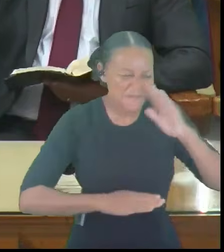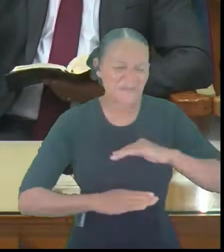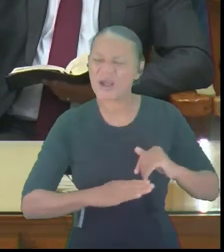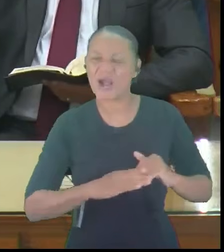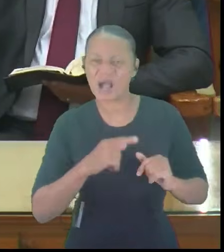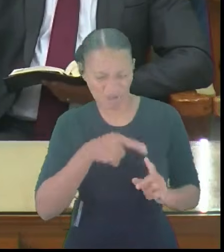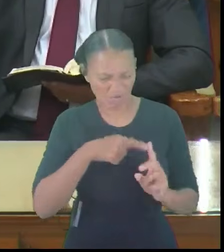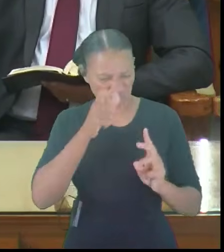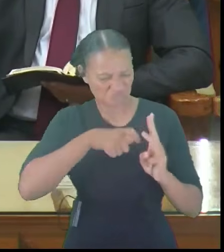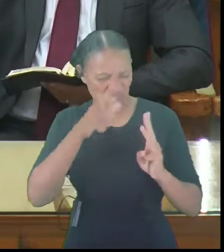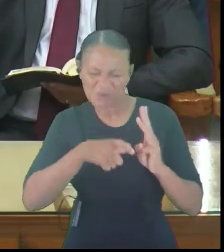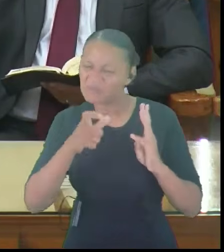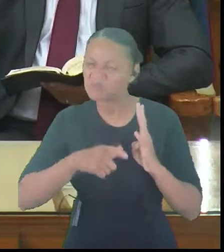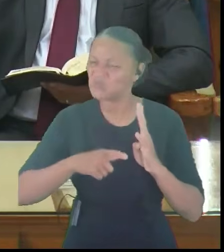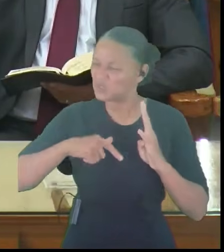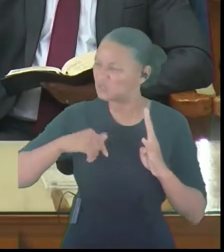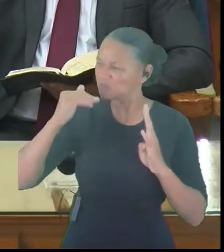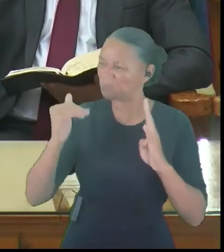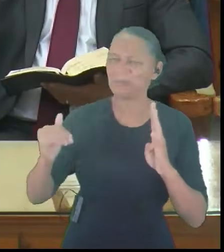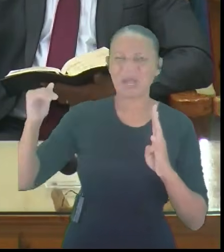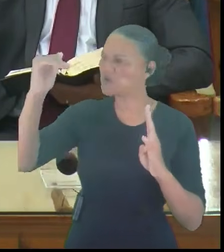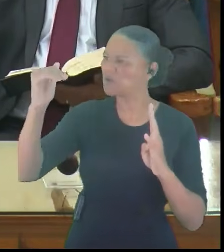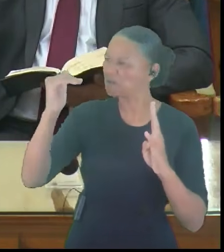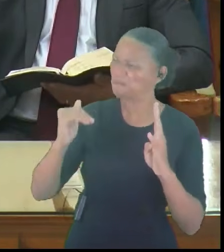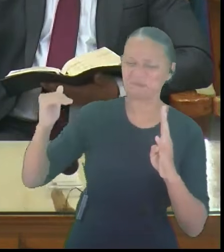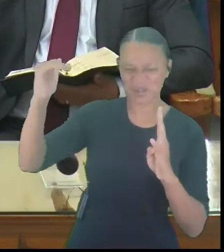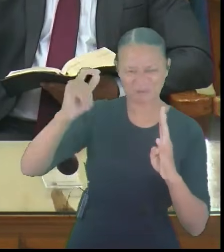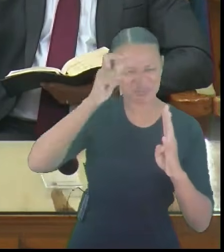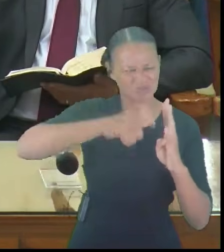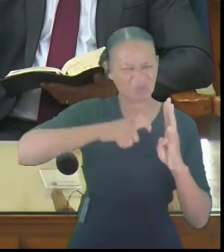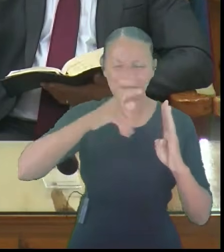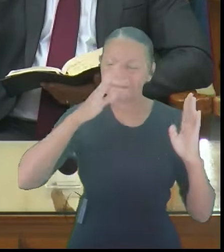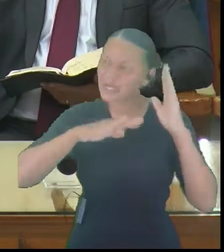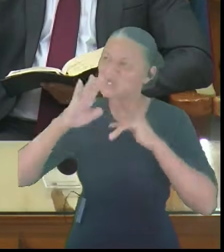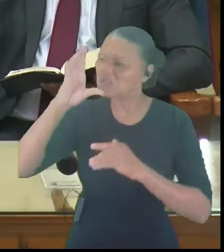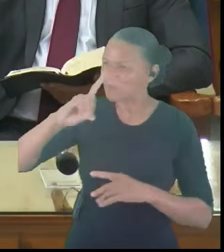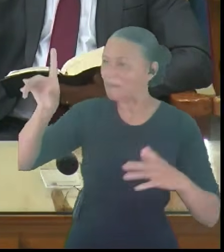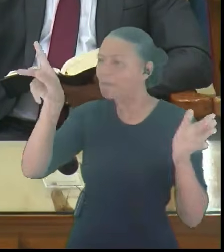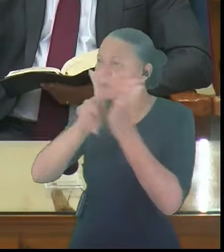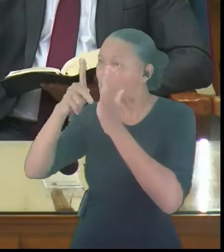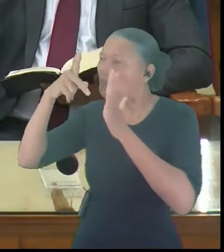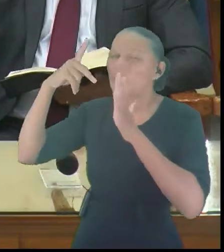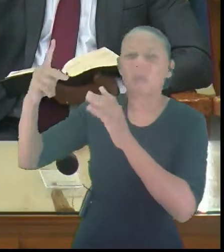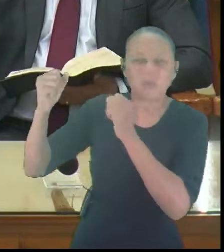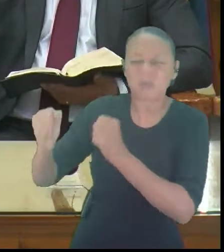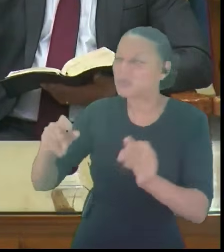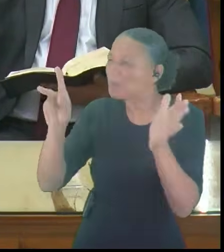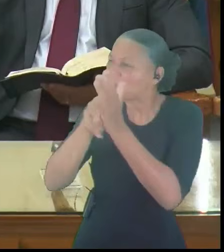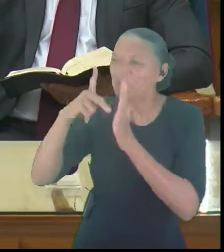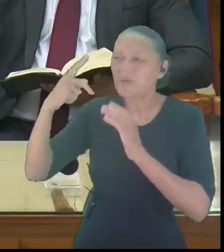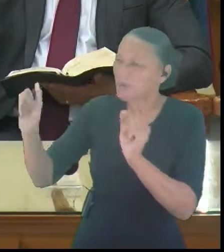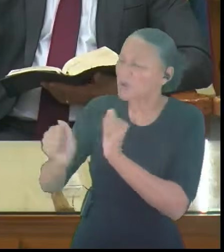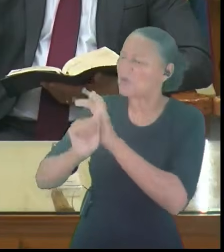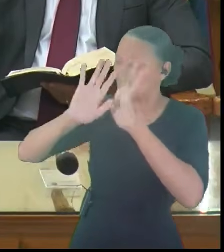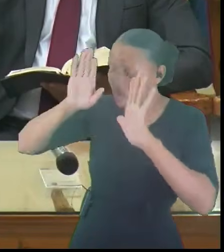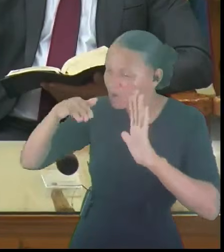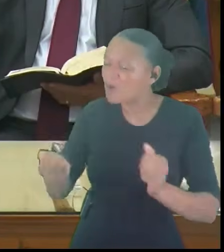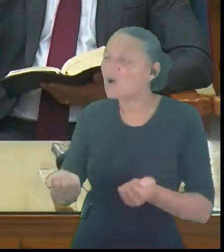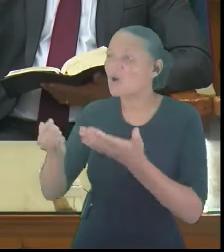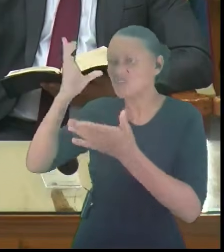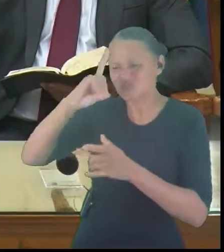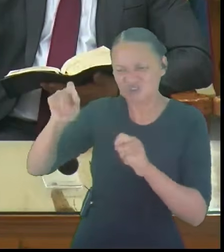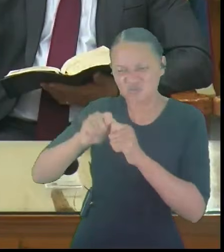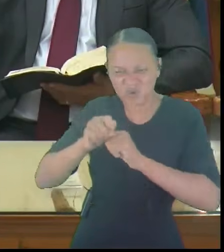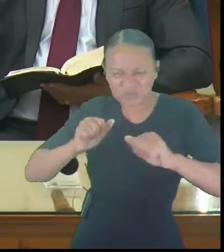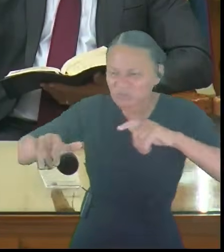Caifás, eu sou maior do que João, eu sou maior do que Alexandre. Meu é o poder, minha é a glória, minha é a honra. Eu faço como eu